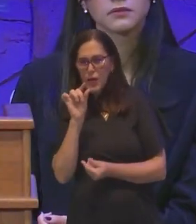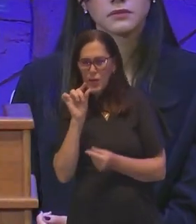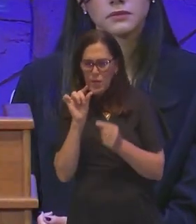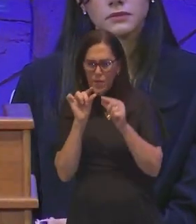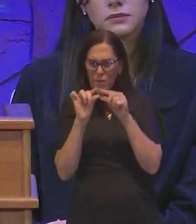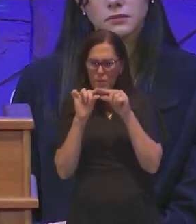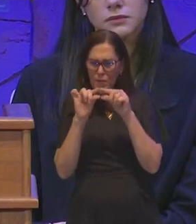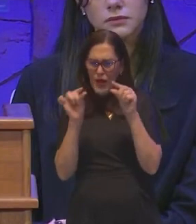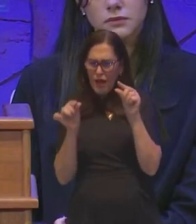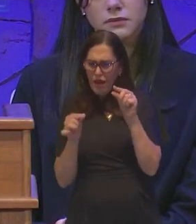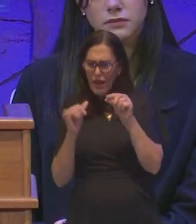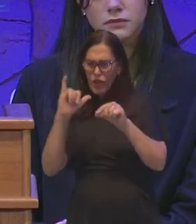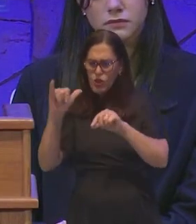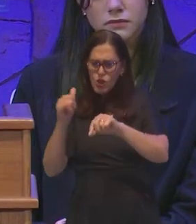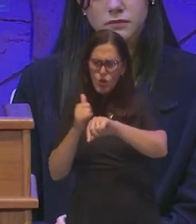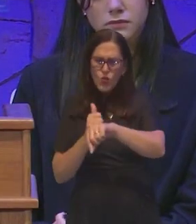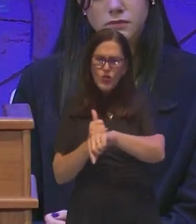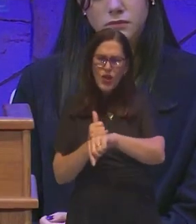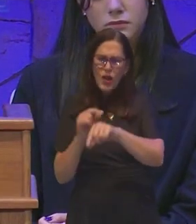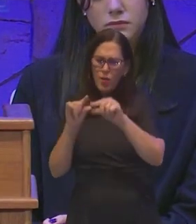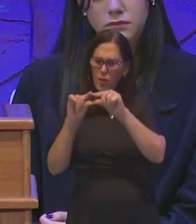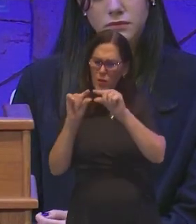ali de Jerusalém,